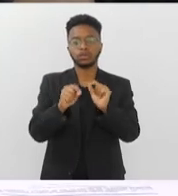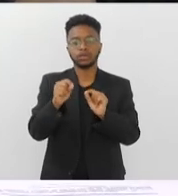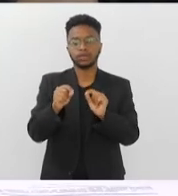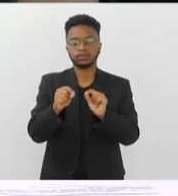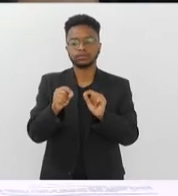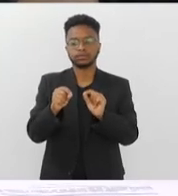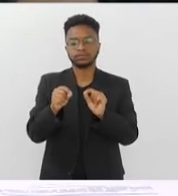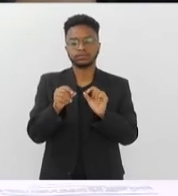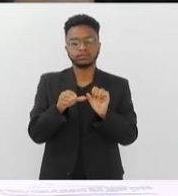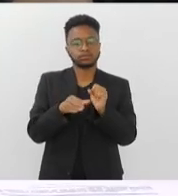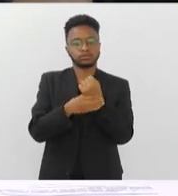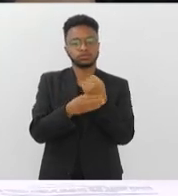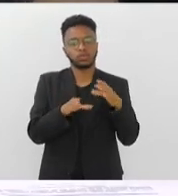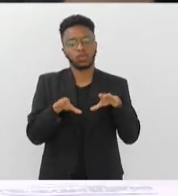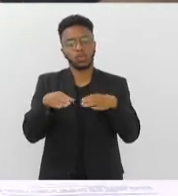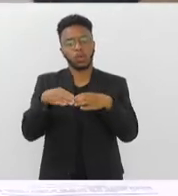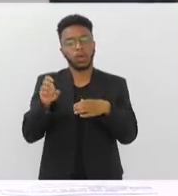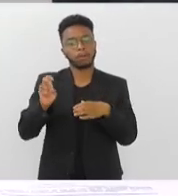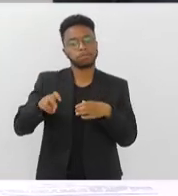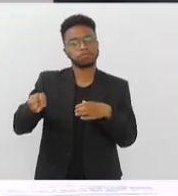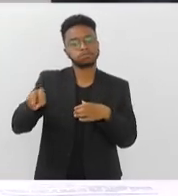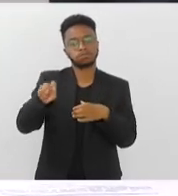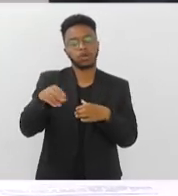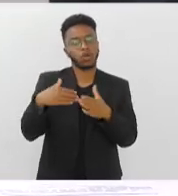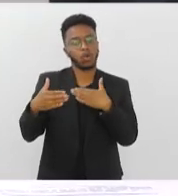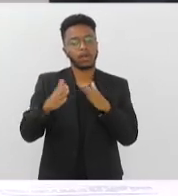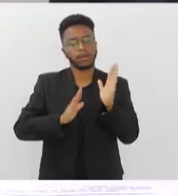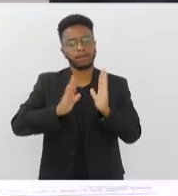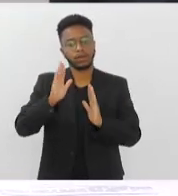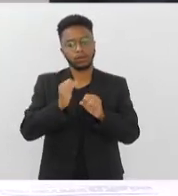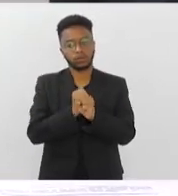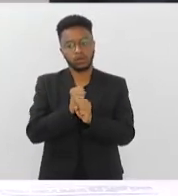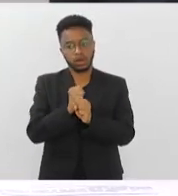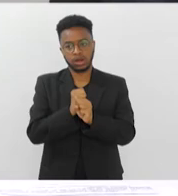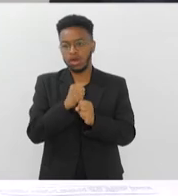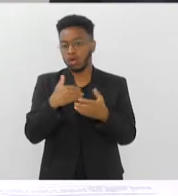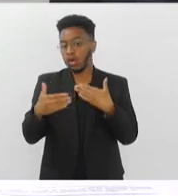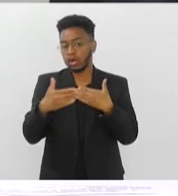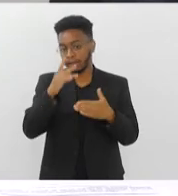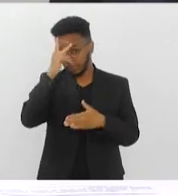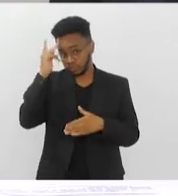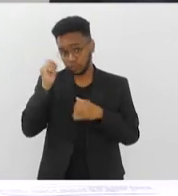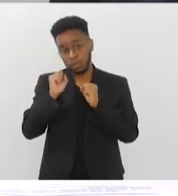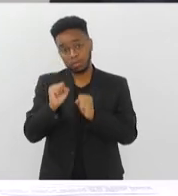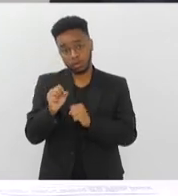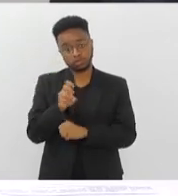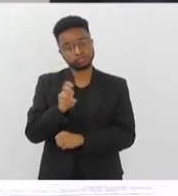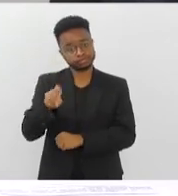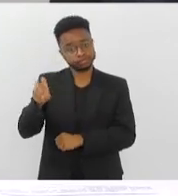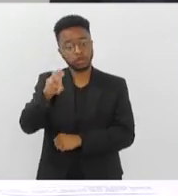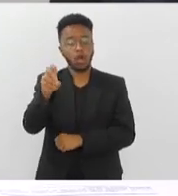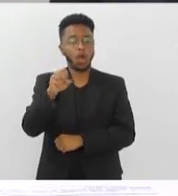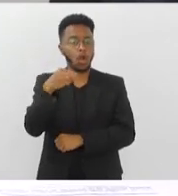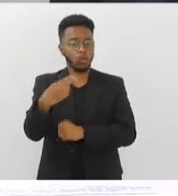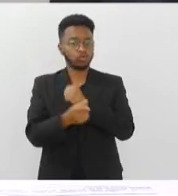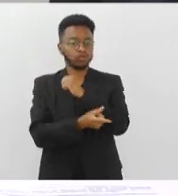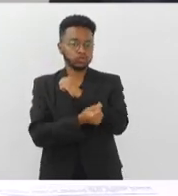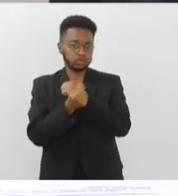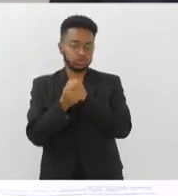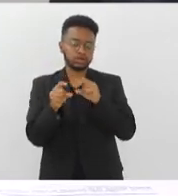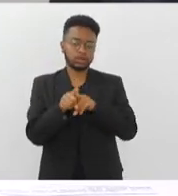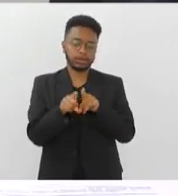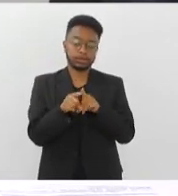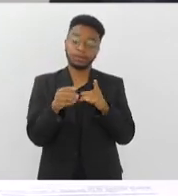trilhas para, em qualquer época do ano, por pessoas de qualquer condição física ou social. Em tese,